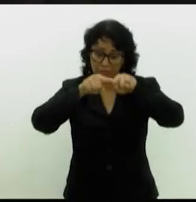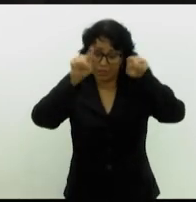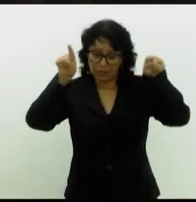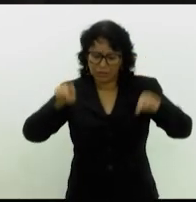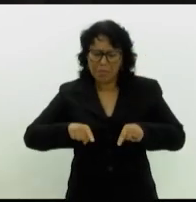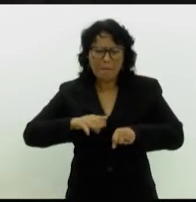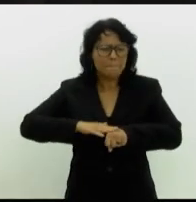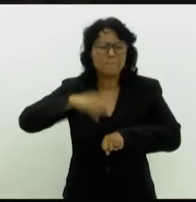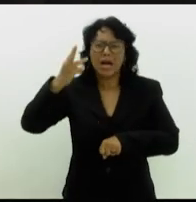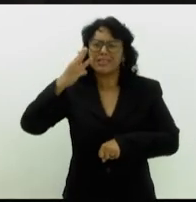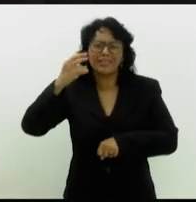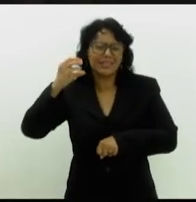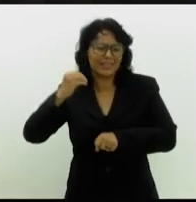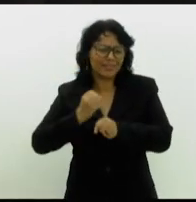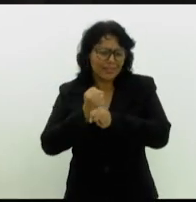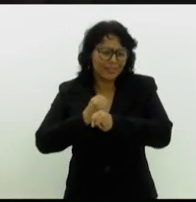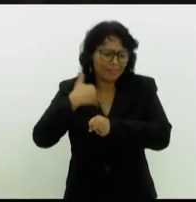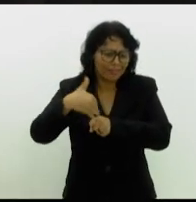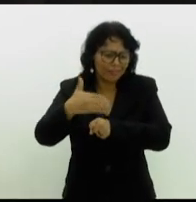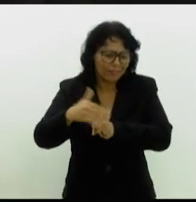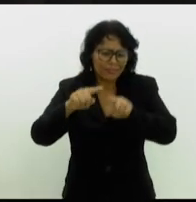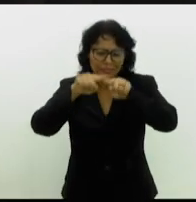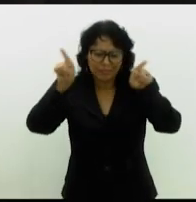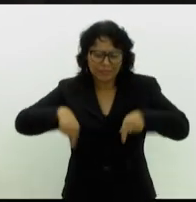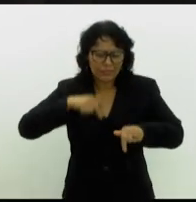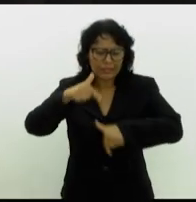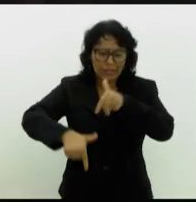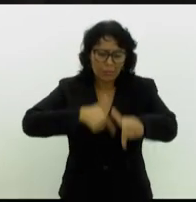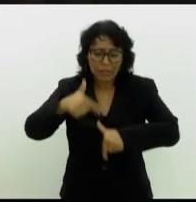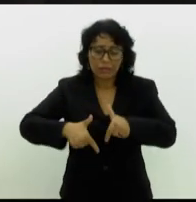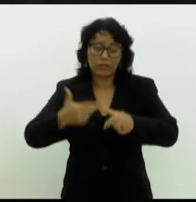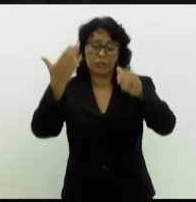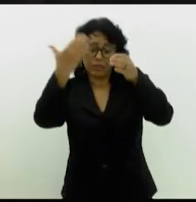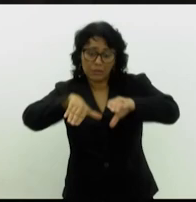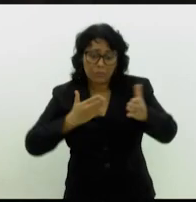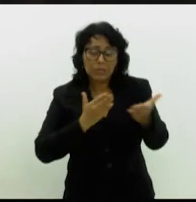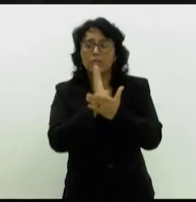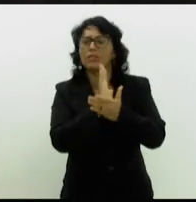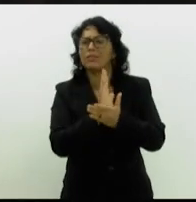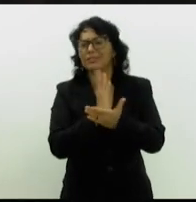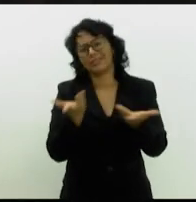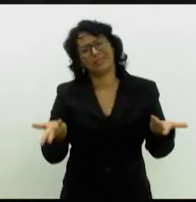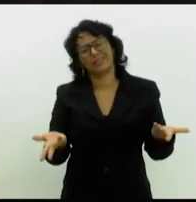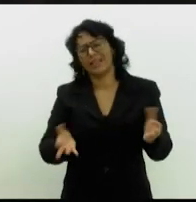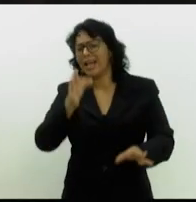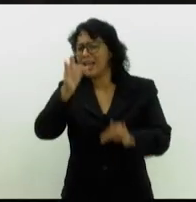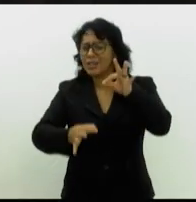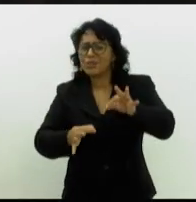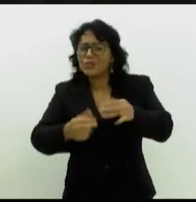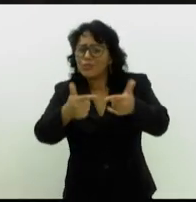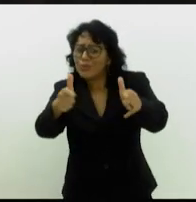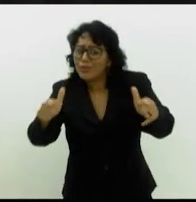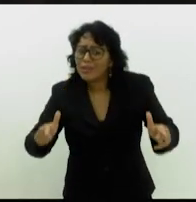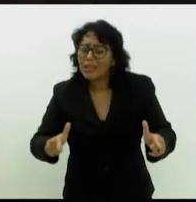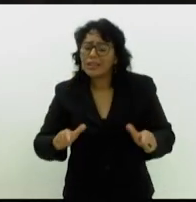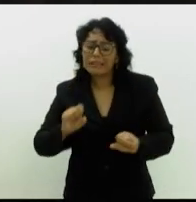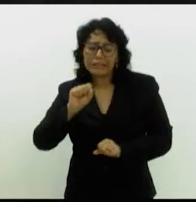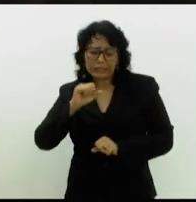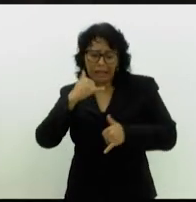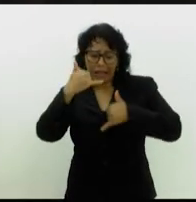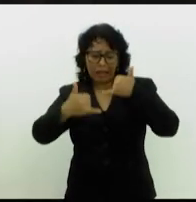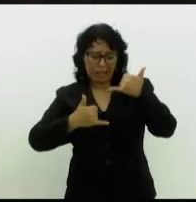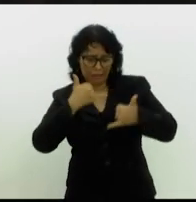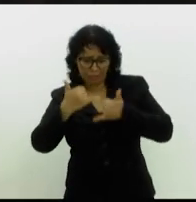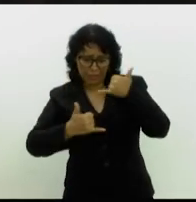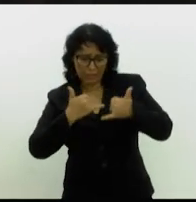mais de 30 anos dentro do serviço público e não Não é justo que esses animadores culturais venham a ser demitidos